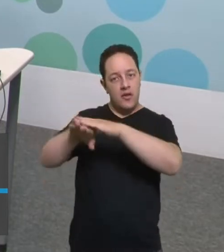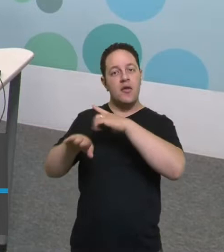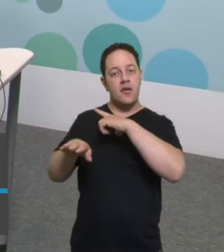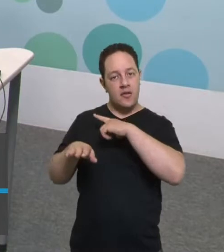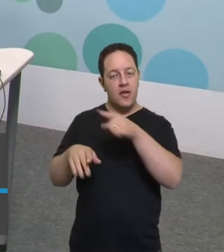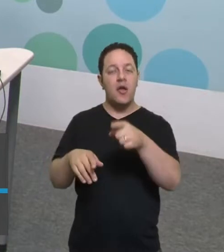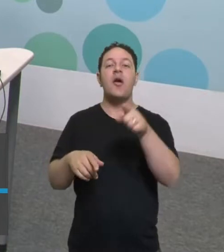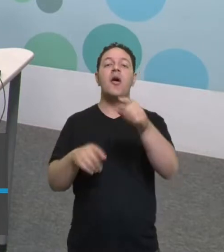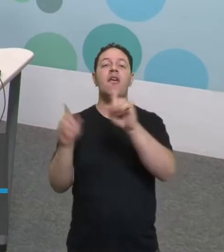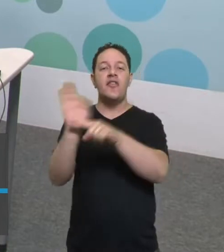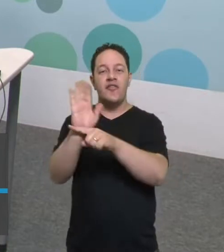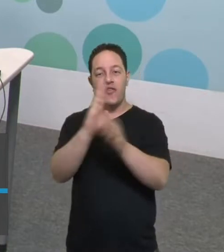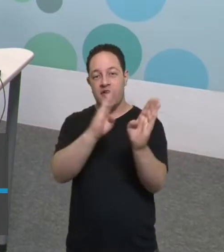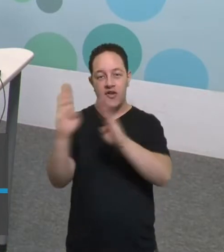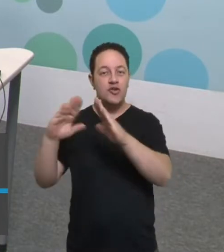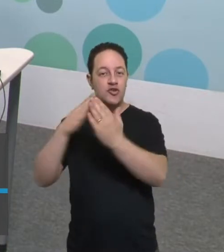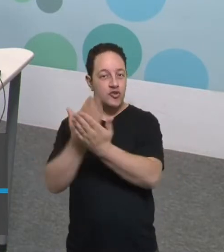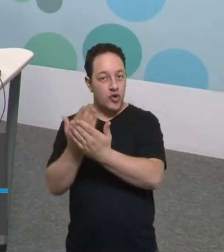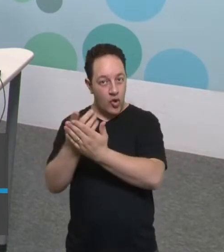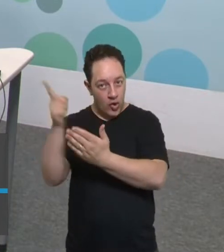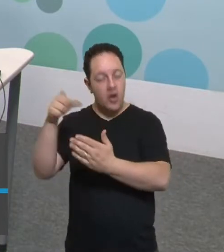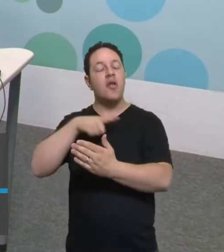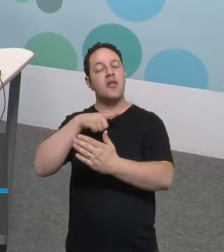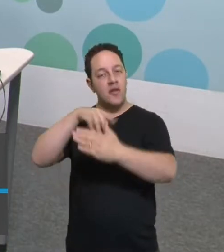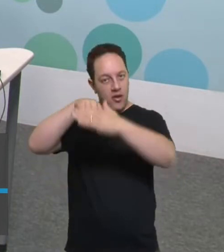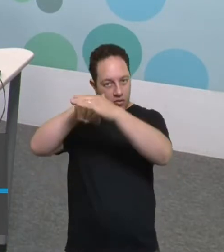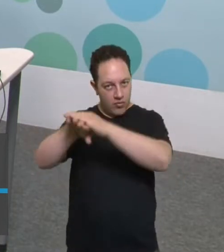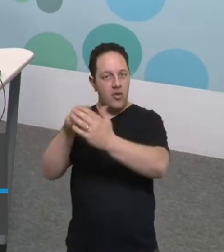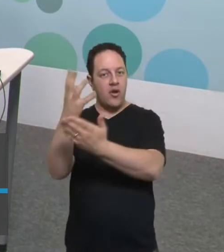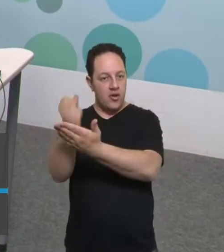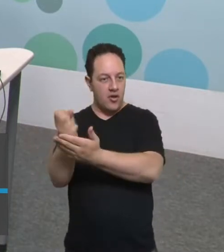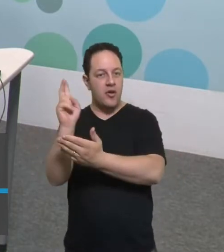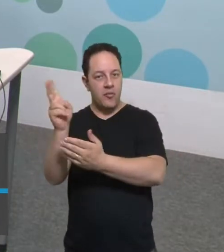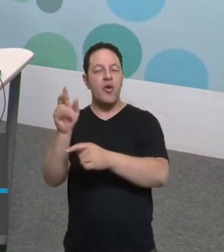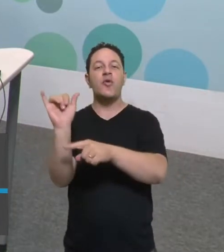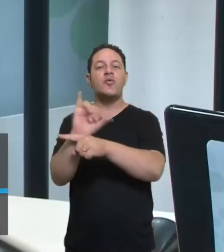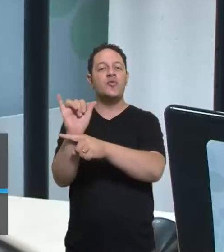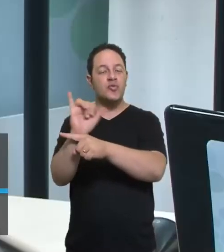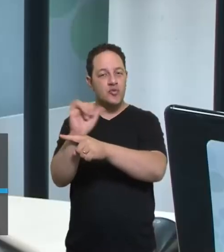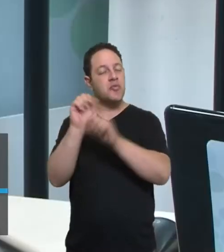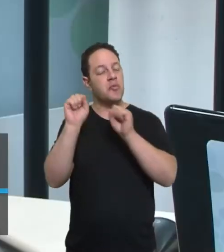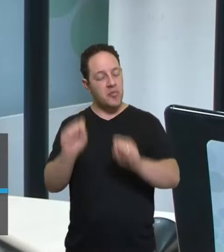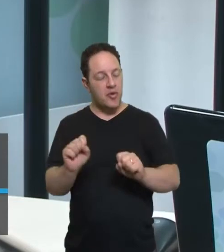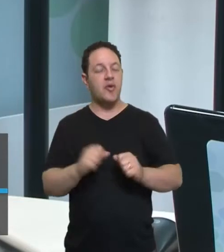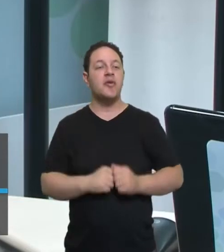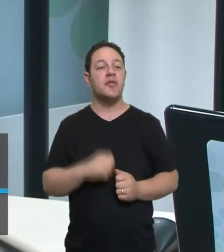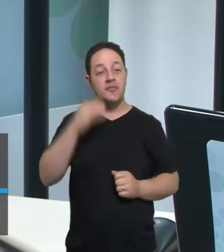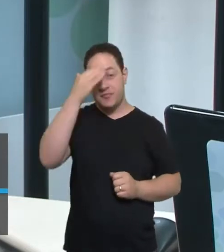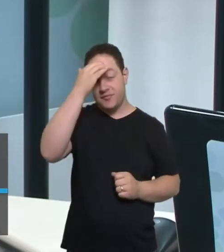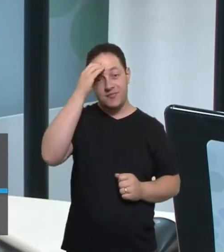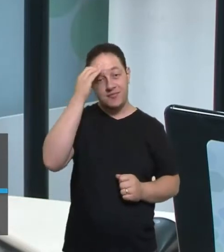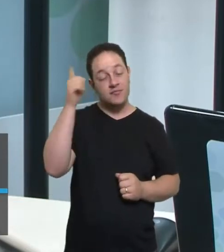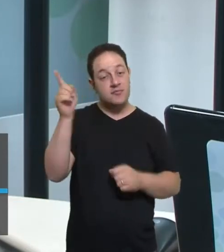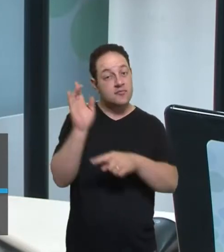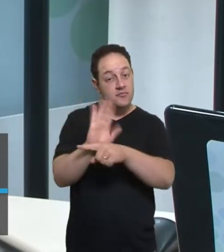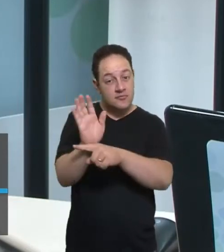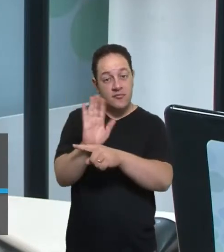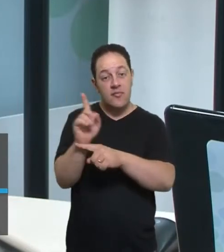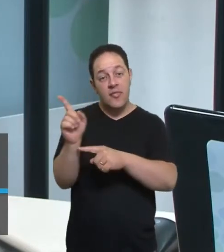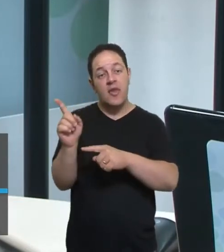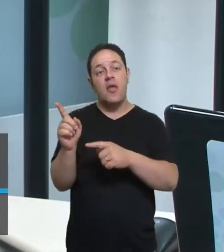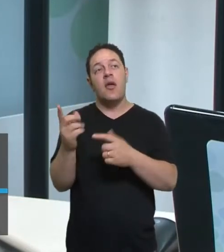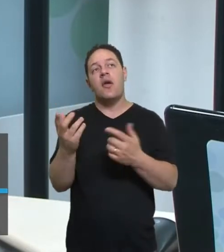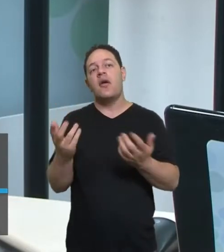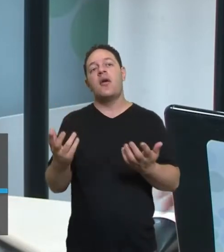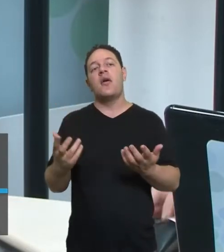esse vídeo da escola Josué também está disponível lá no YouTube e e que